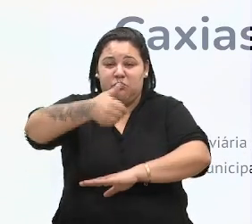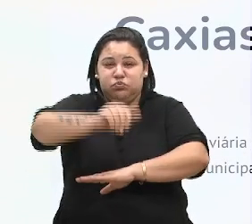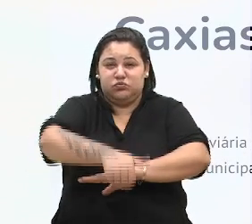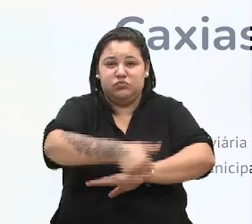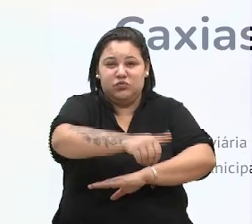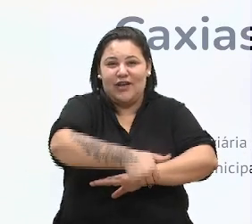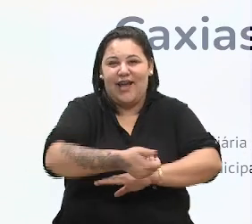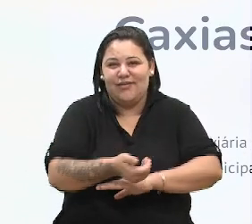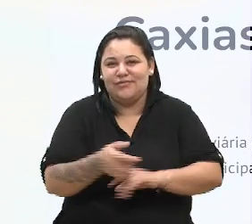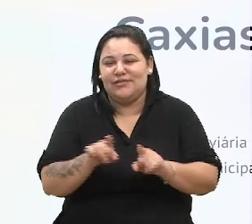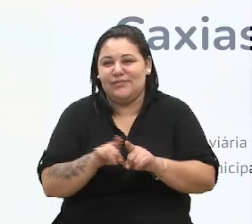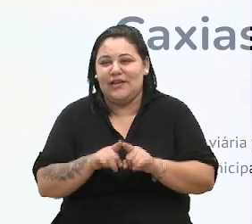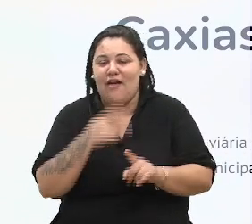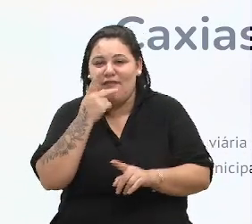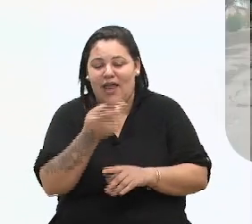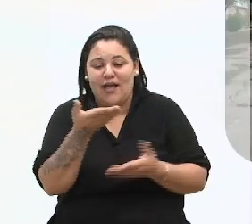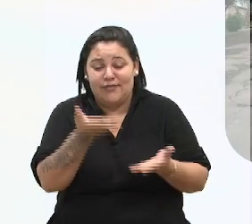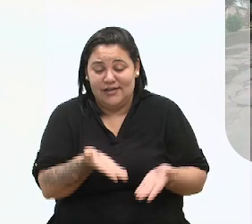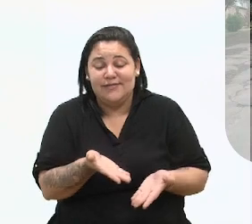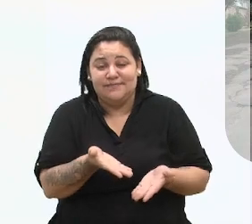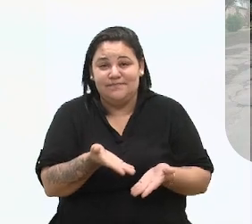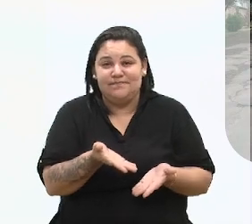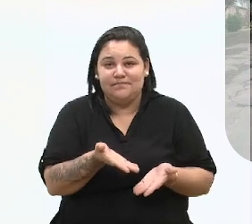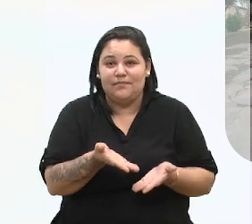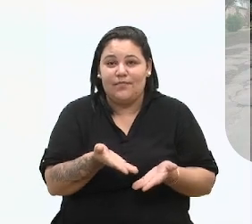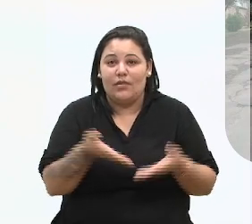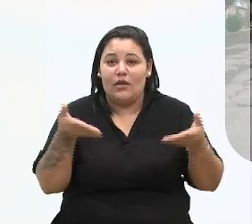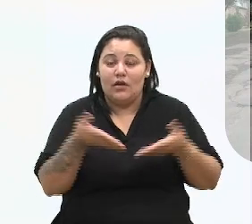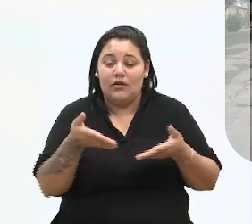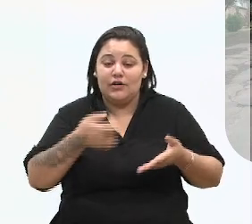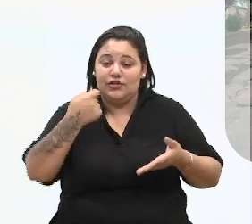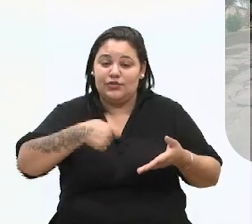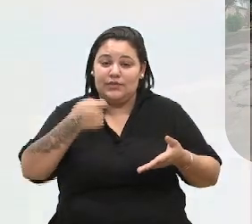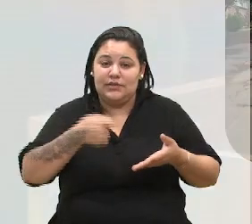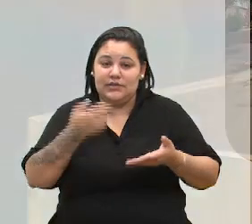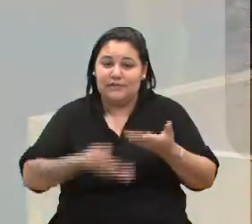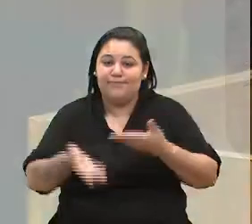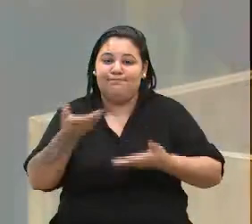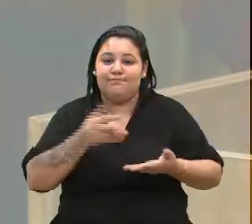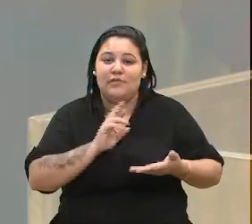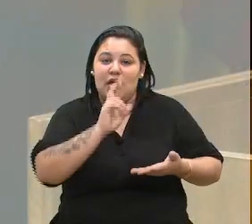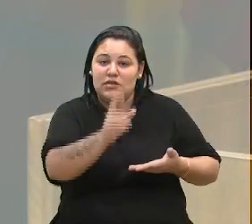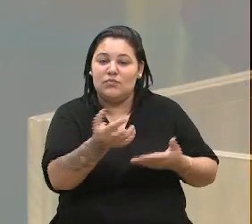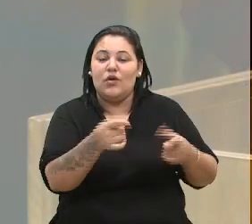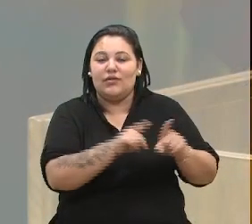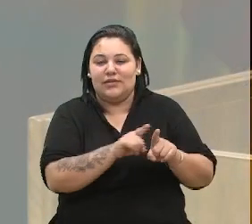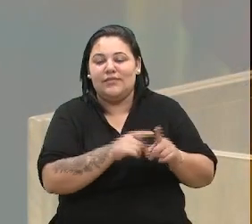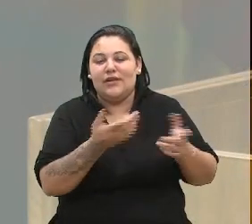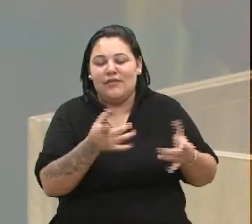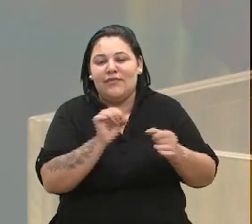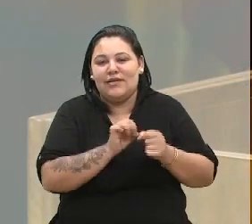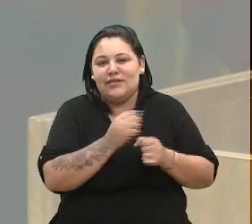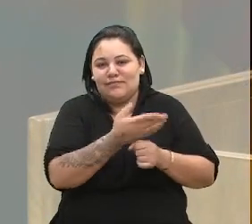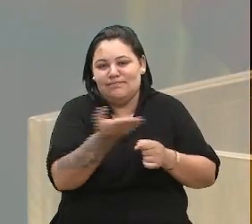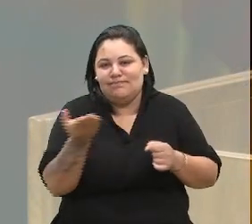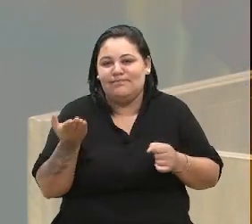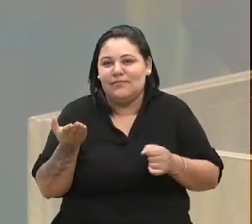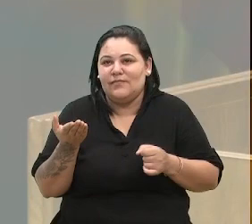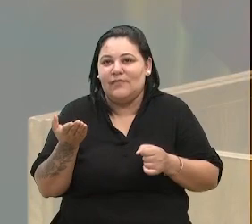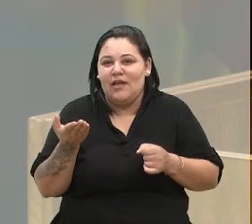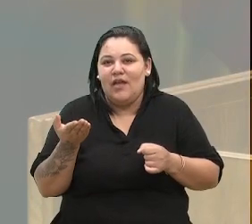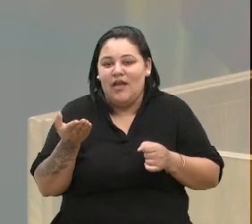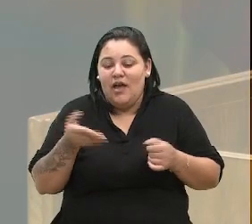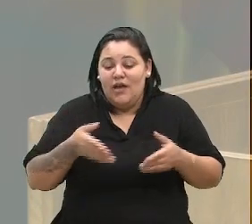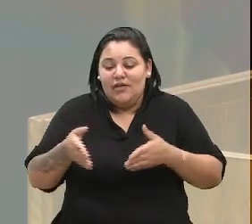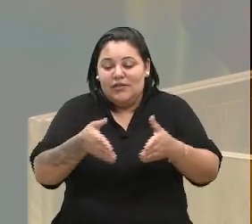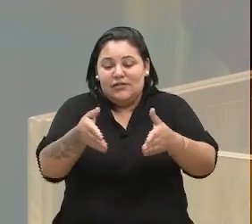certa frequência até, e que agora a gente precisa, de fato, dar uma resposta, né, e fazer com que essas ruas